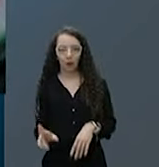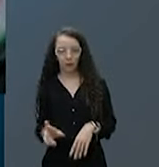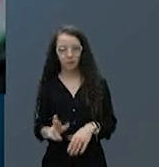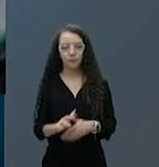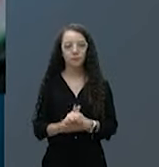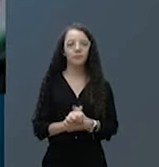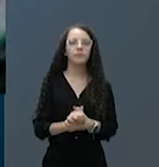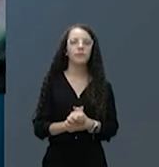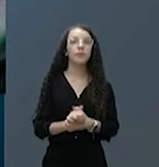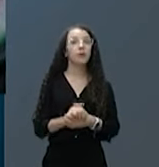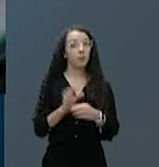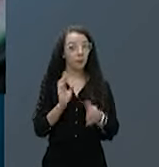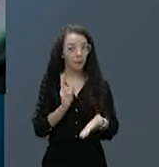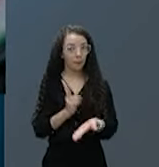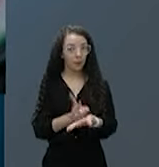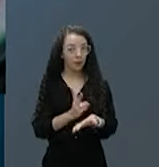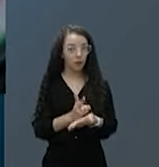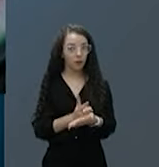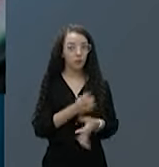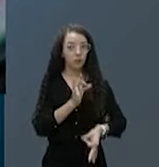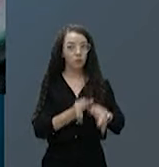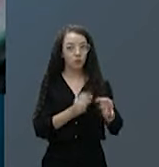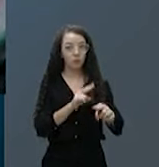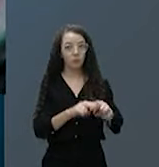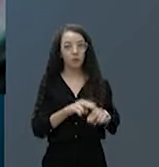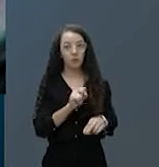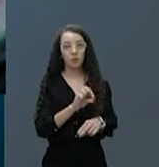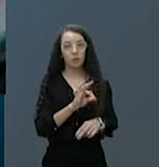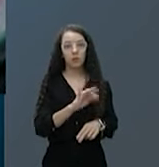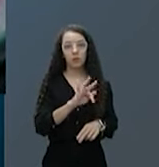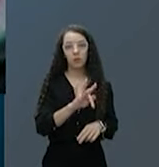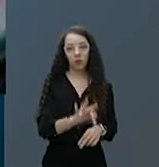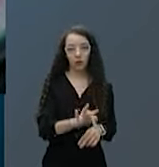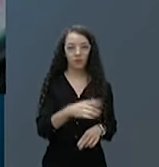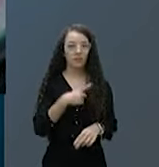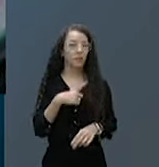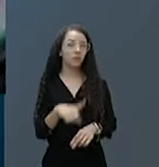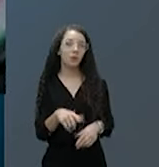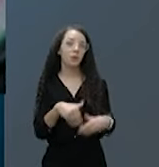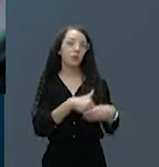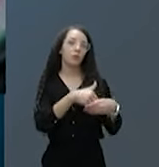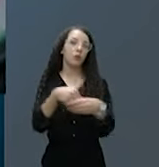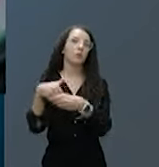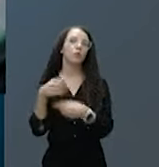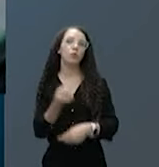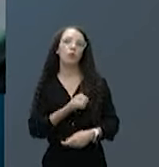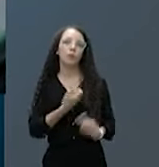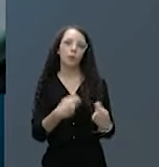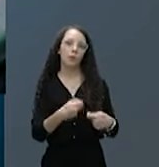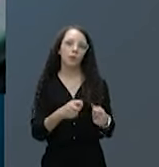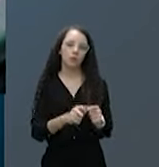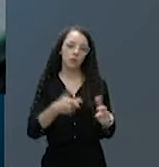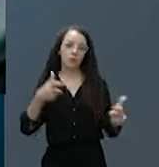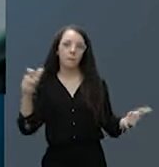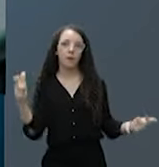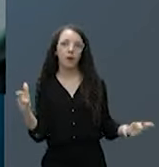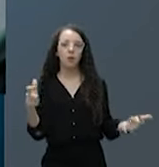do STF, não se observou o rito de repercussão geral e não houve votos suficientes para formar a maioria no que tange a razão de